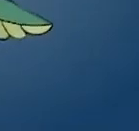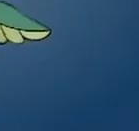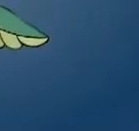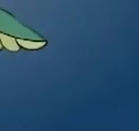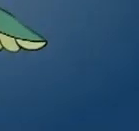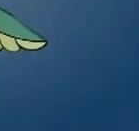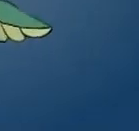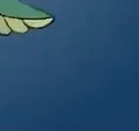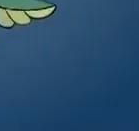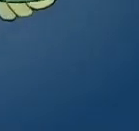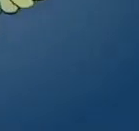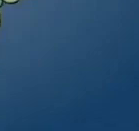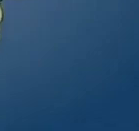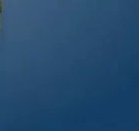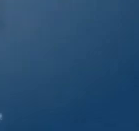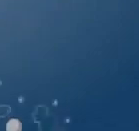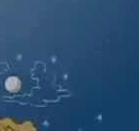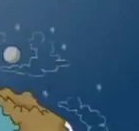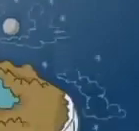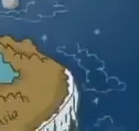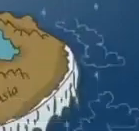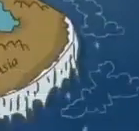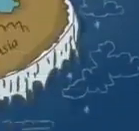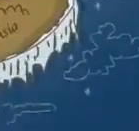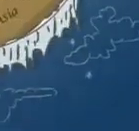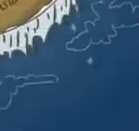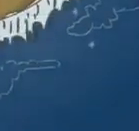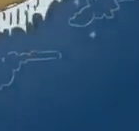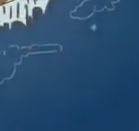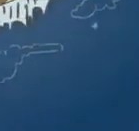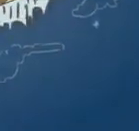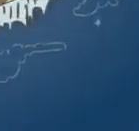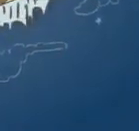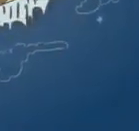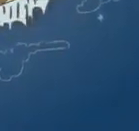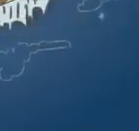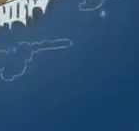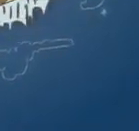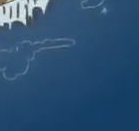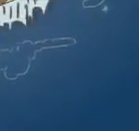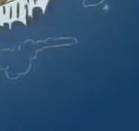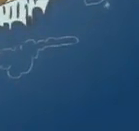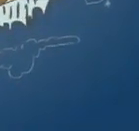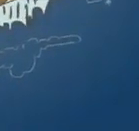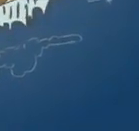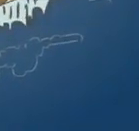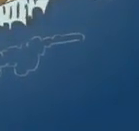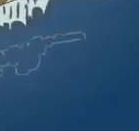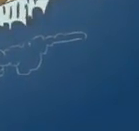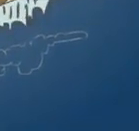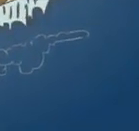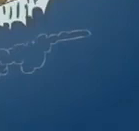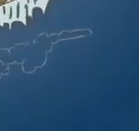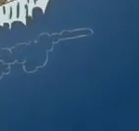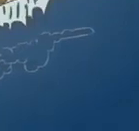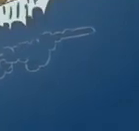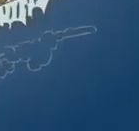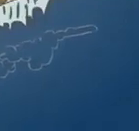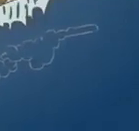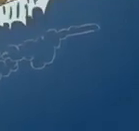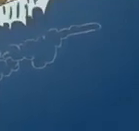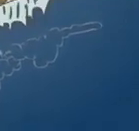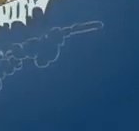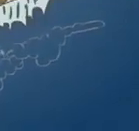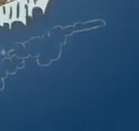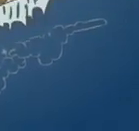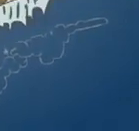pelos navegadores? Naquela época, as pessoas não sabiam que a Terra tinha a forma de uma esfera e achavam